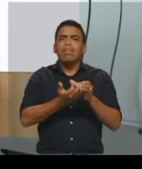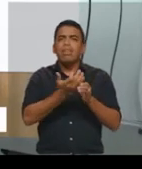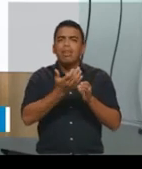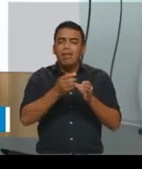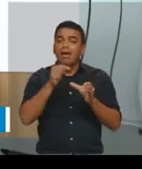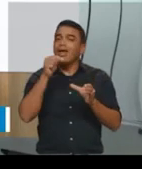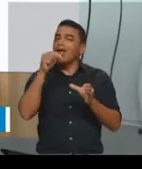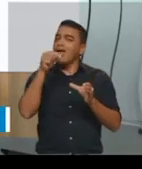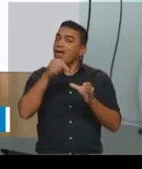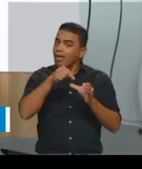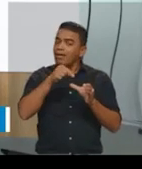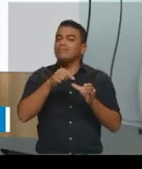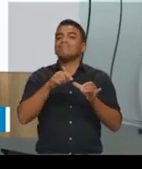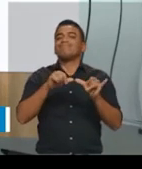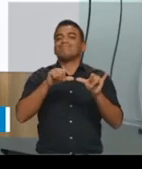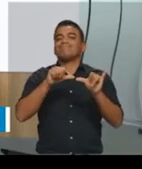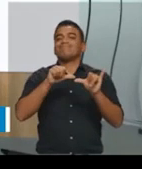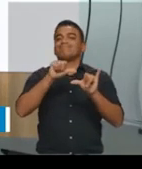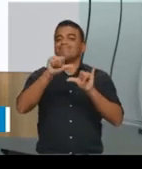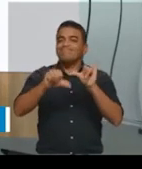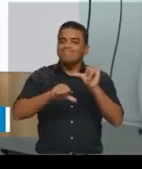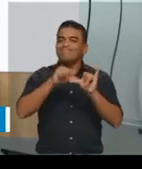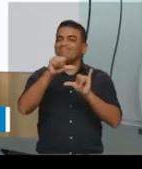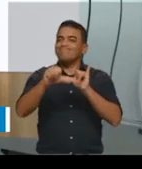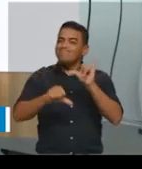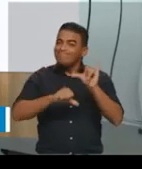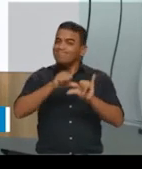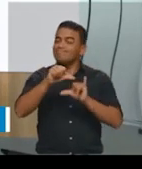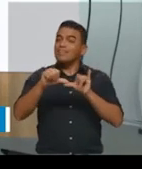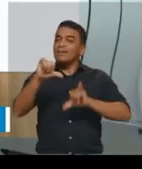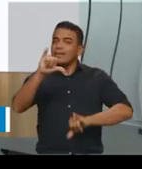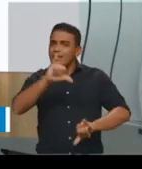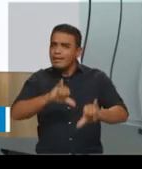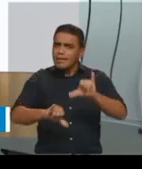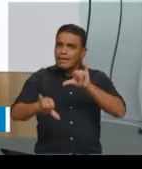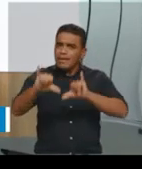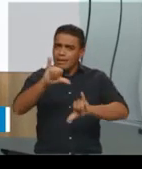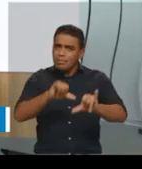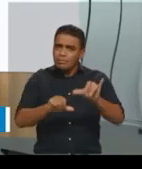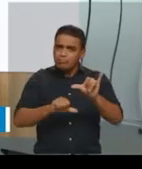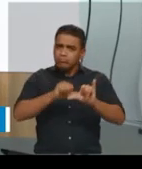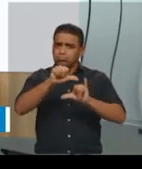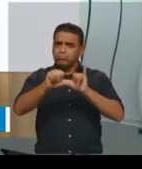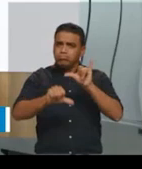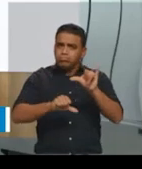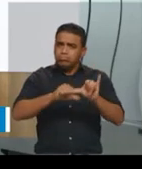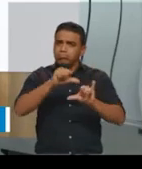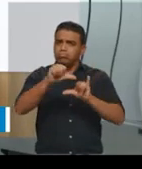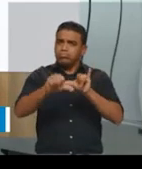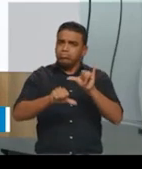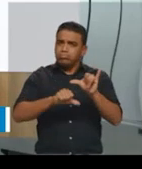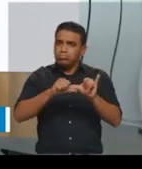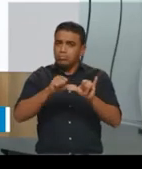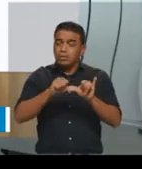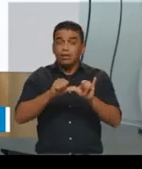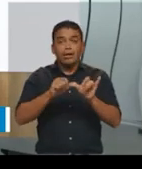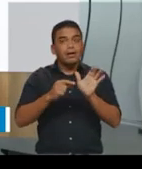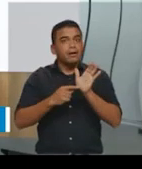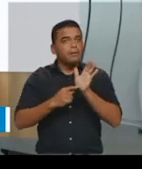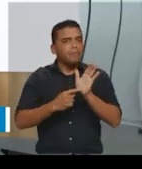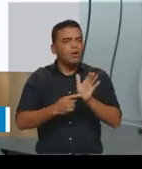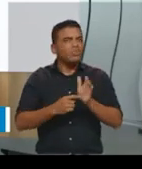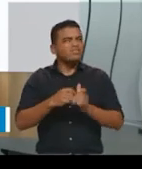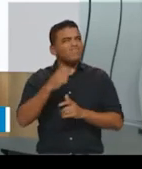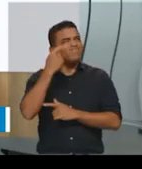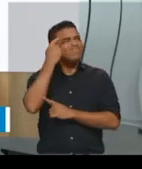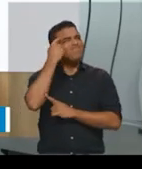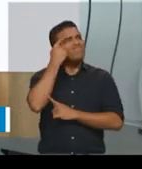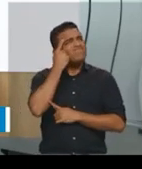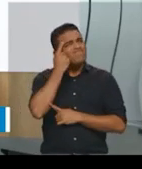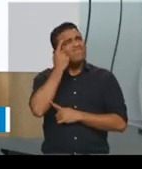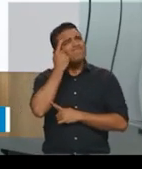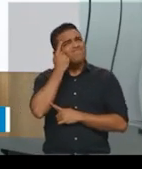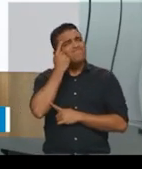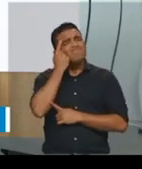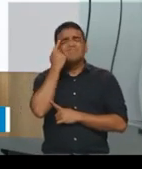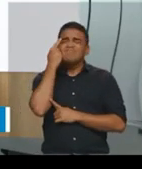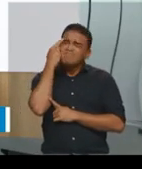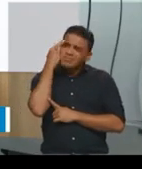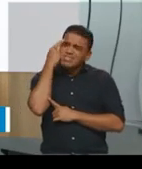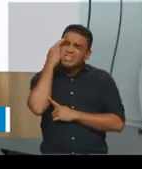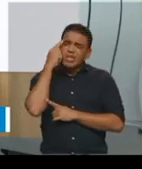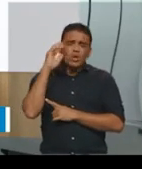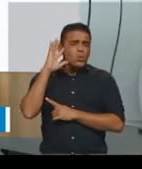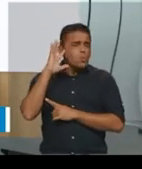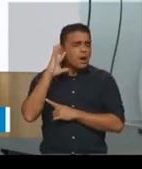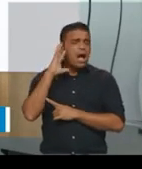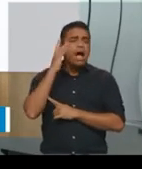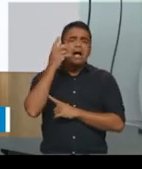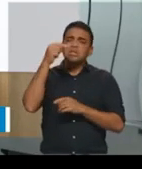reação química. Então, essas evidências é o que vão dar aquela pulga atrás da orelha, vai falar assim, eu acho